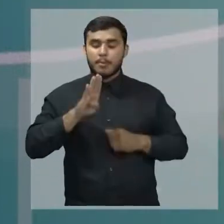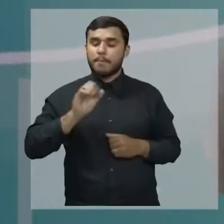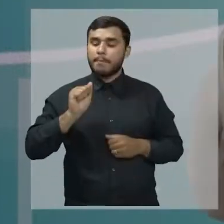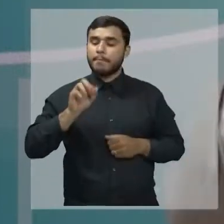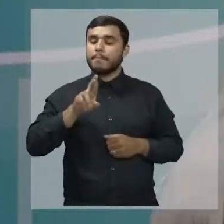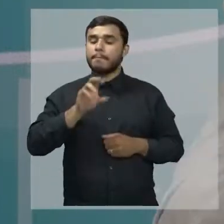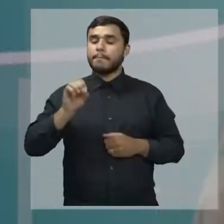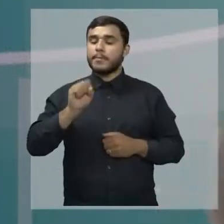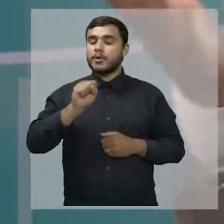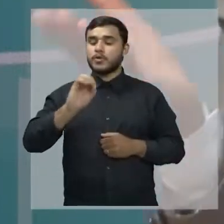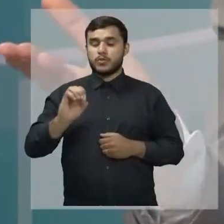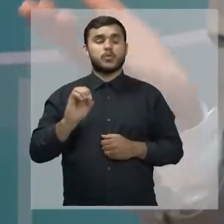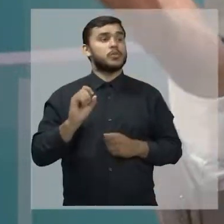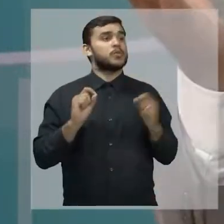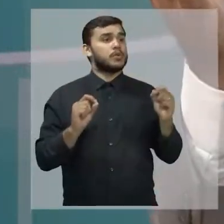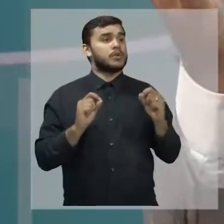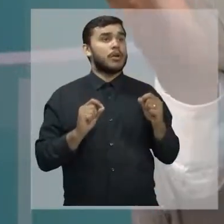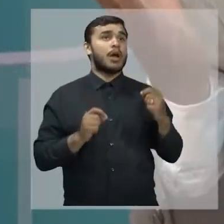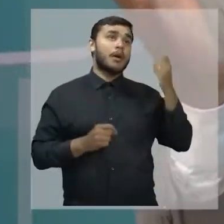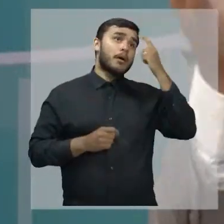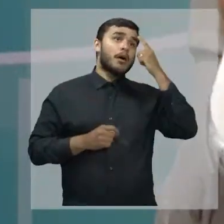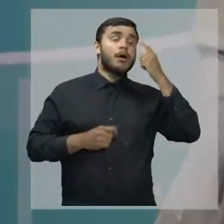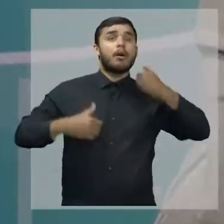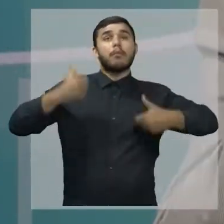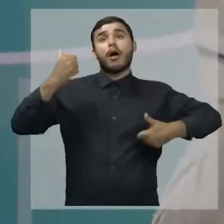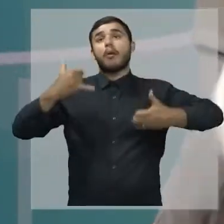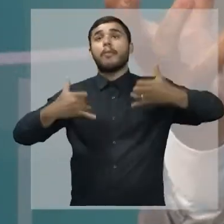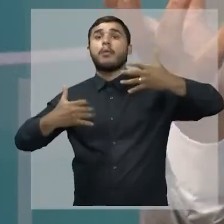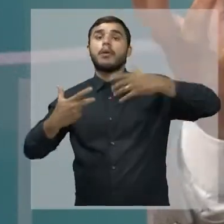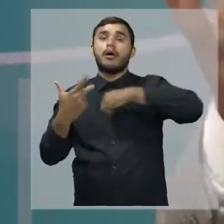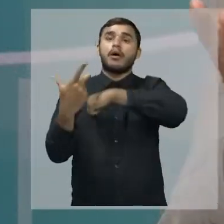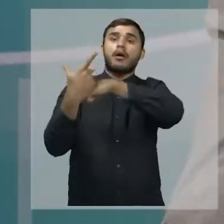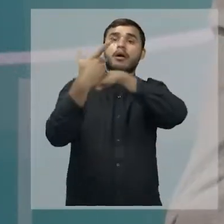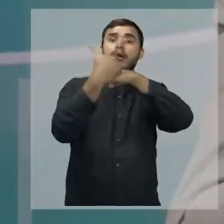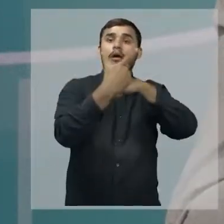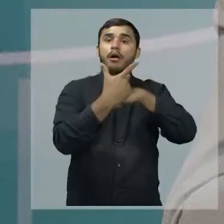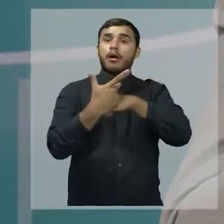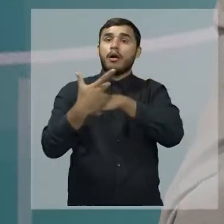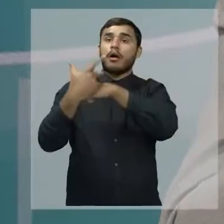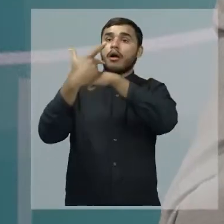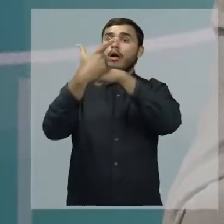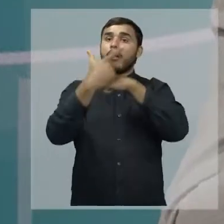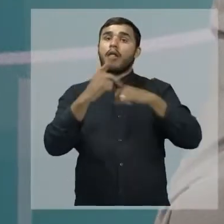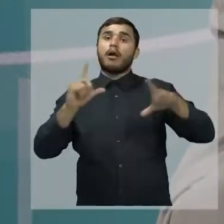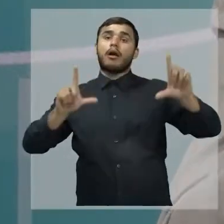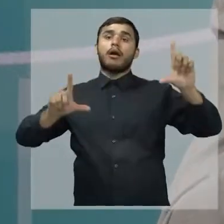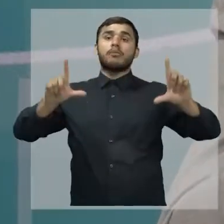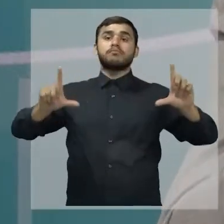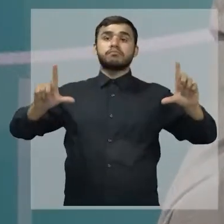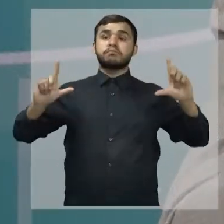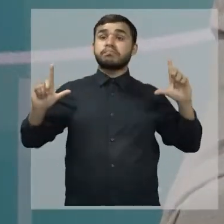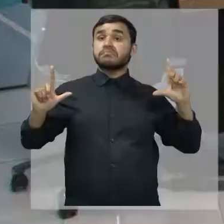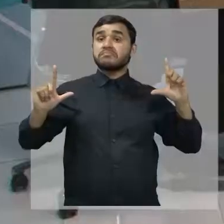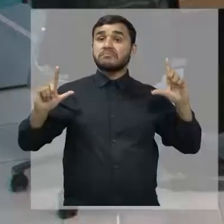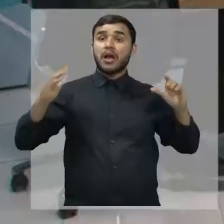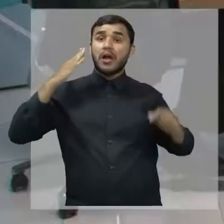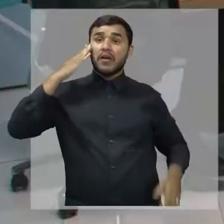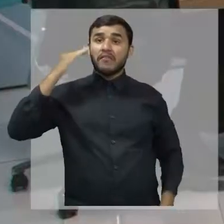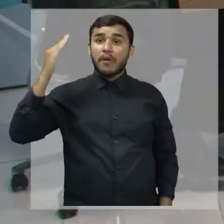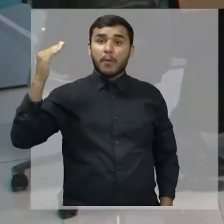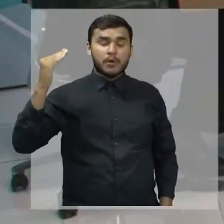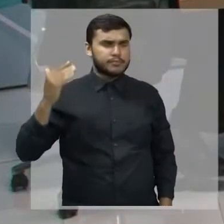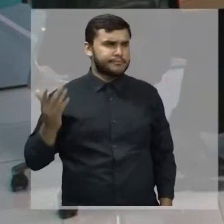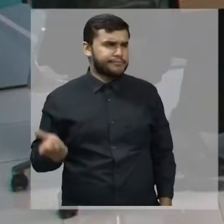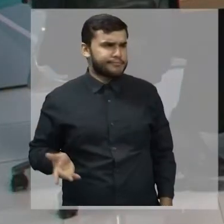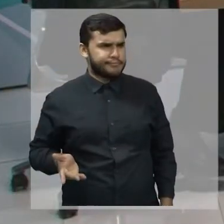é quase um filme, ele está quase sendo filmado lá. Porque popstar. Ou seja, eu acho que devia